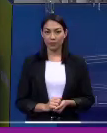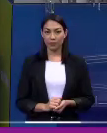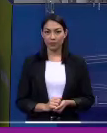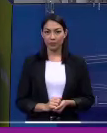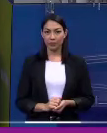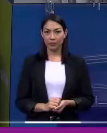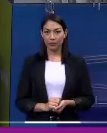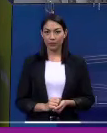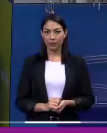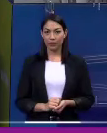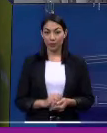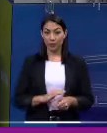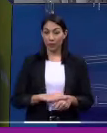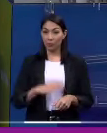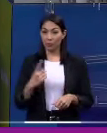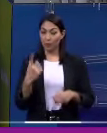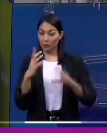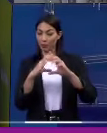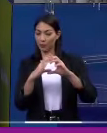Vamos lá, mais um número.